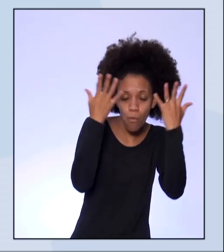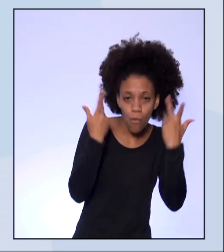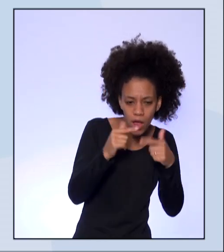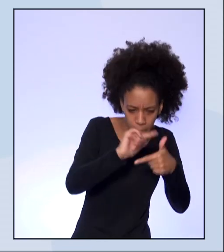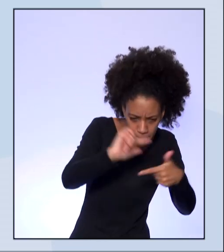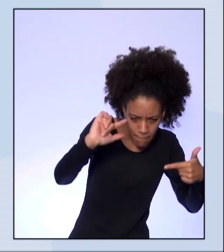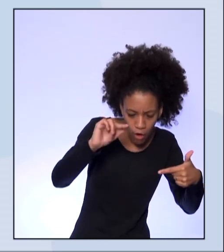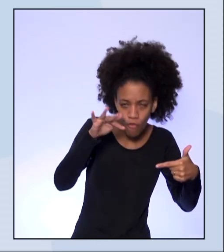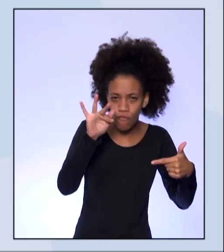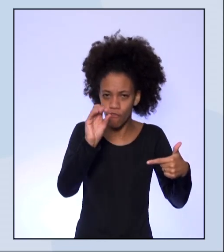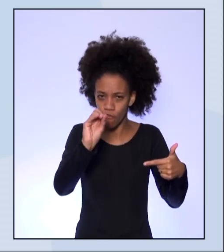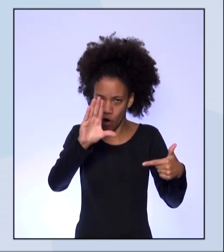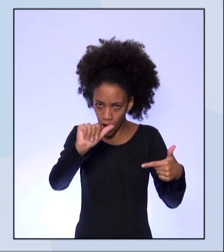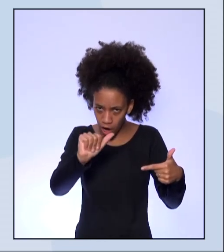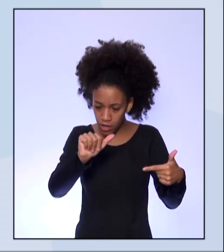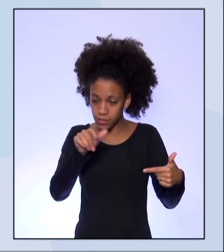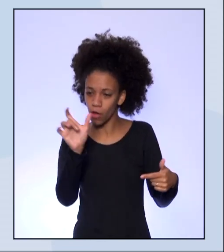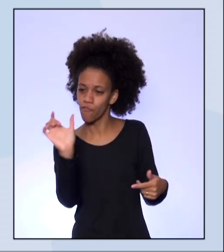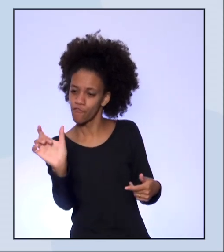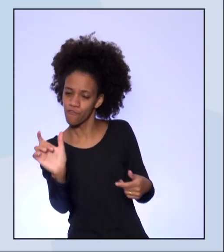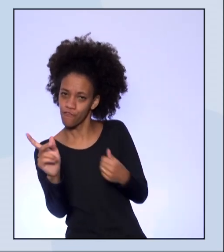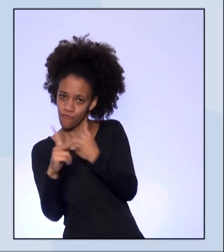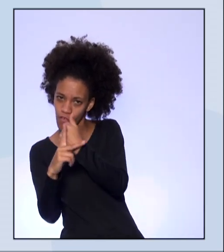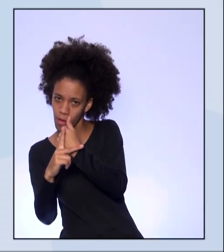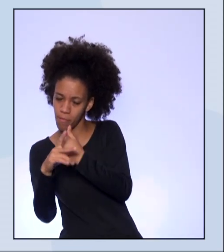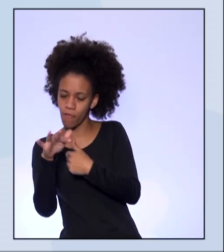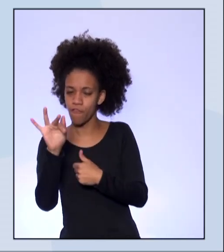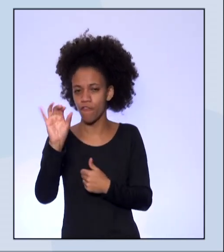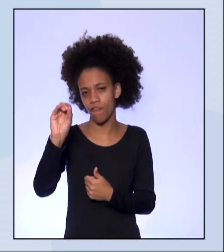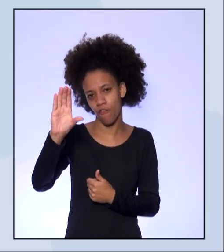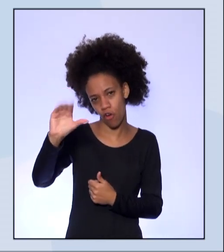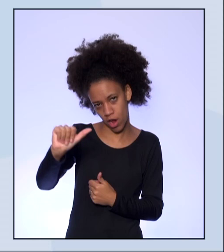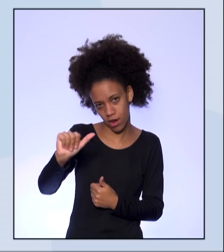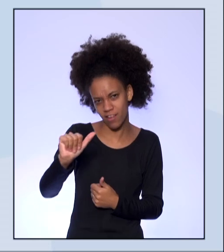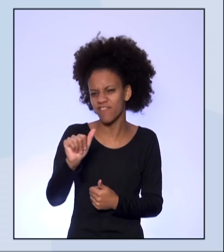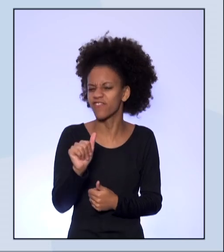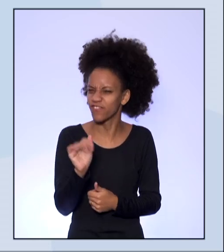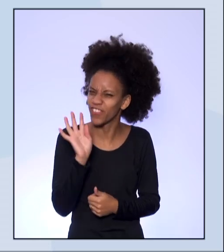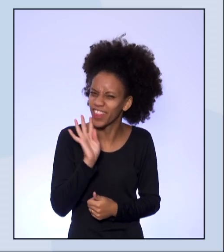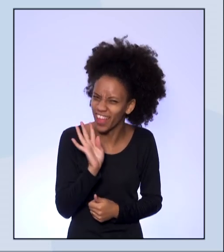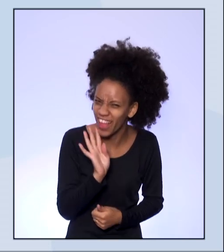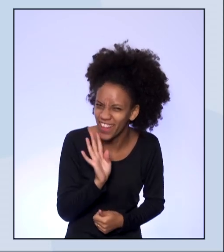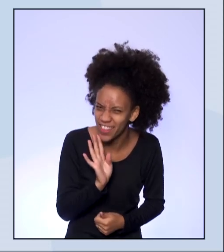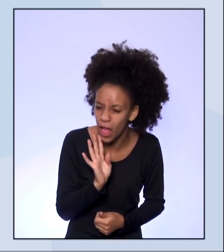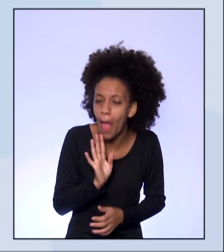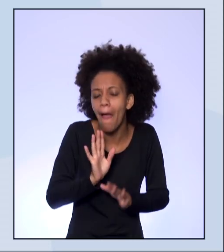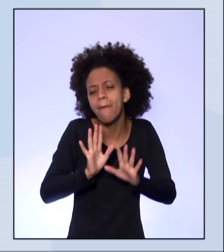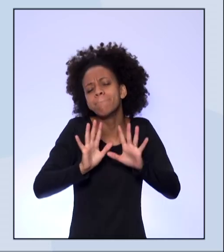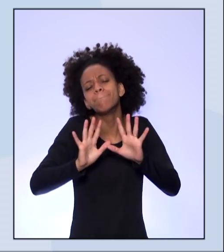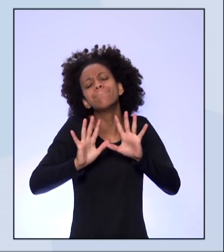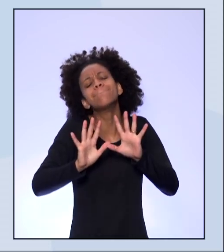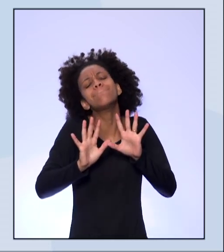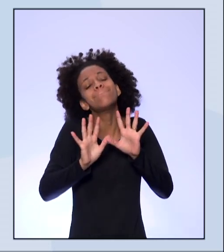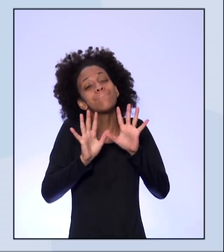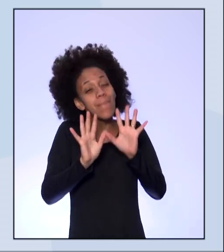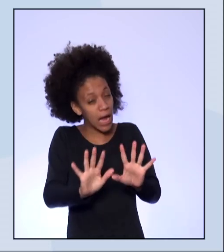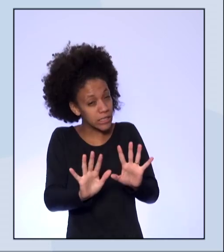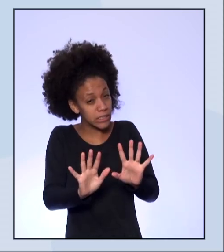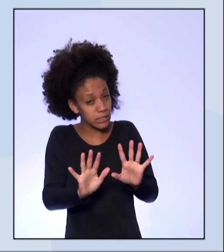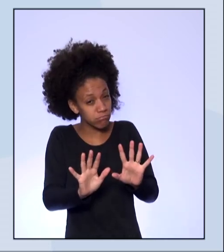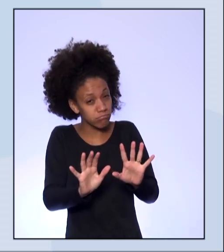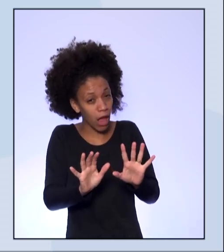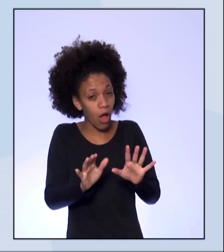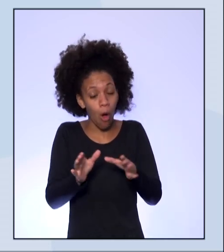fiz o trocadilho, foca verbo, foca substantivo. Ficou bem legal. Mas, como o chat ainda está aberto, mais